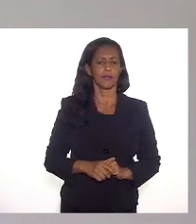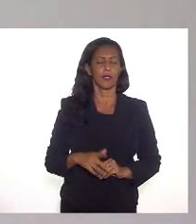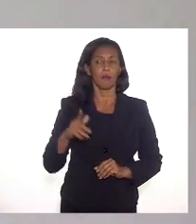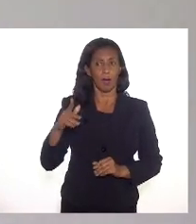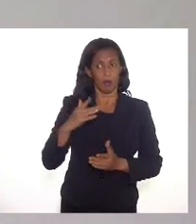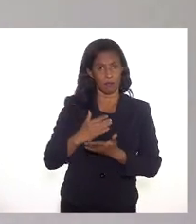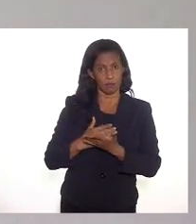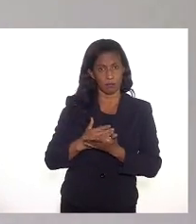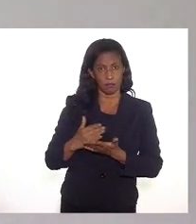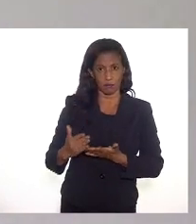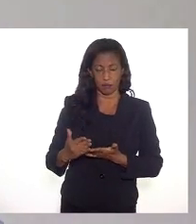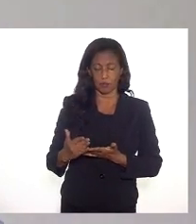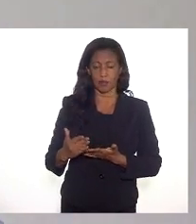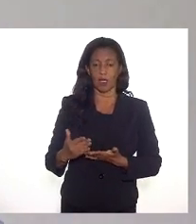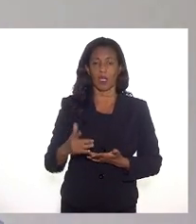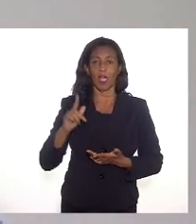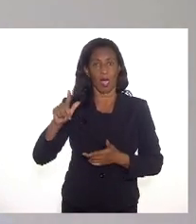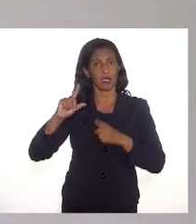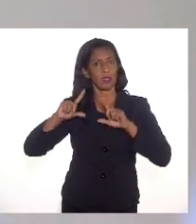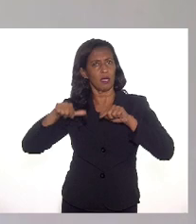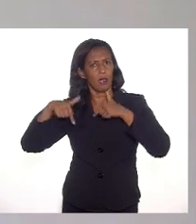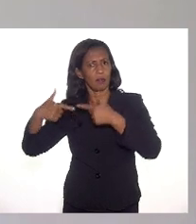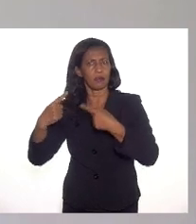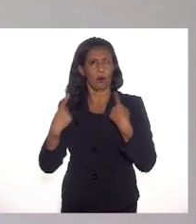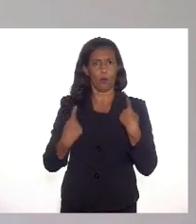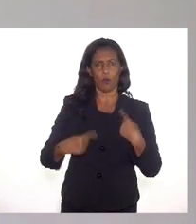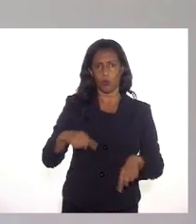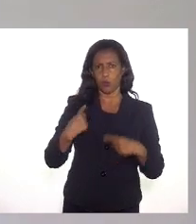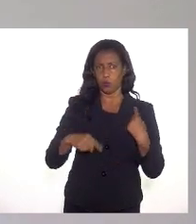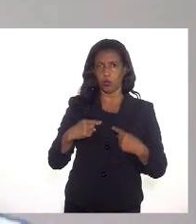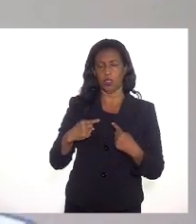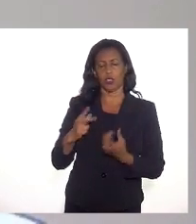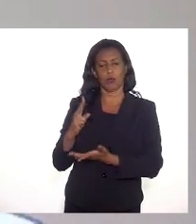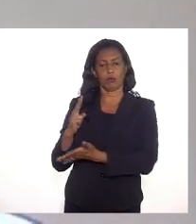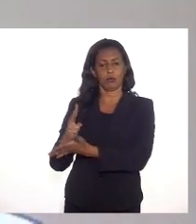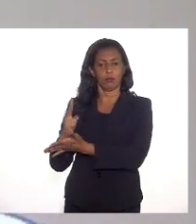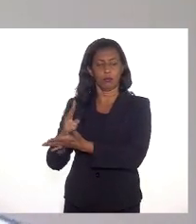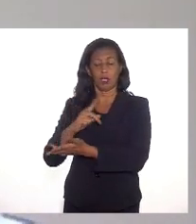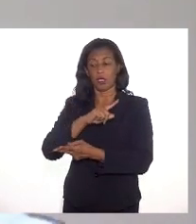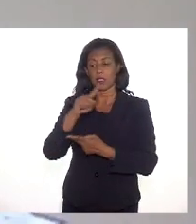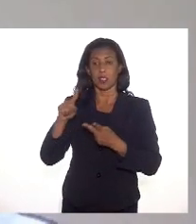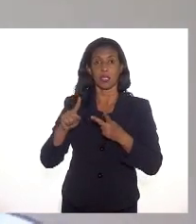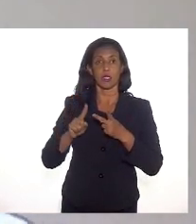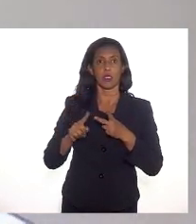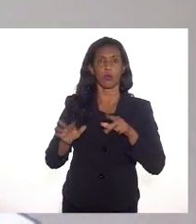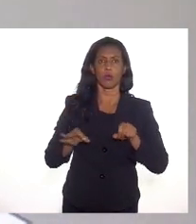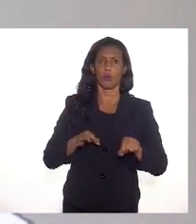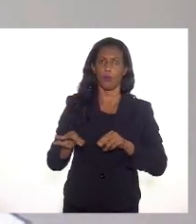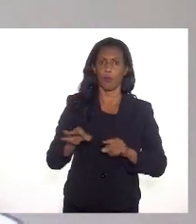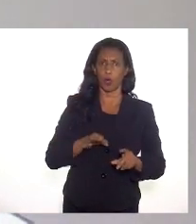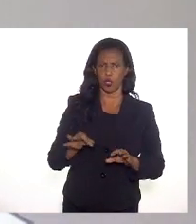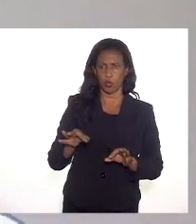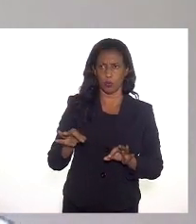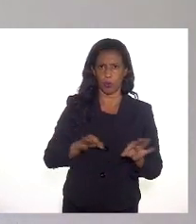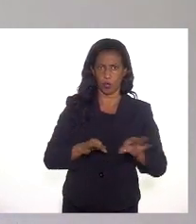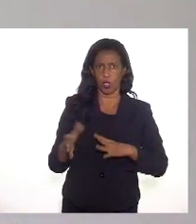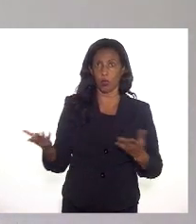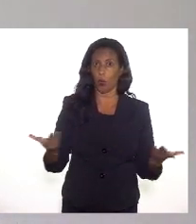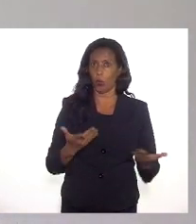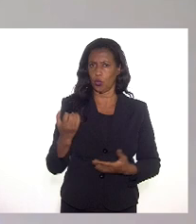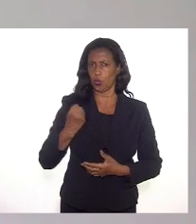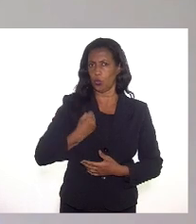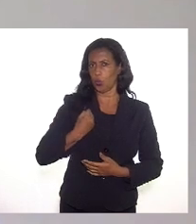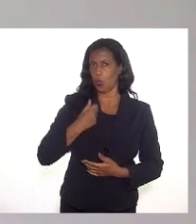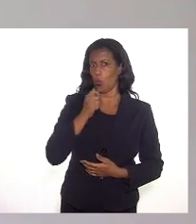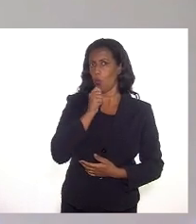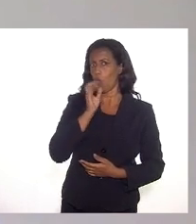a partir daí implementar ações políticas e iniciativas permanentes e o segundo projeto que eu apresentei hoje e ainda não tem número